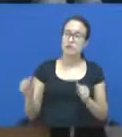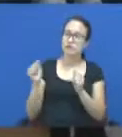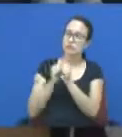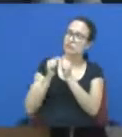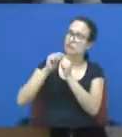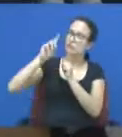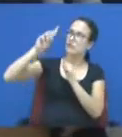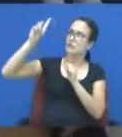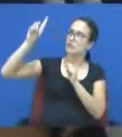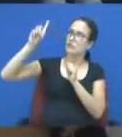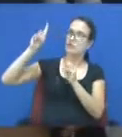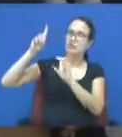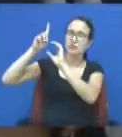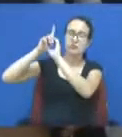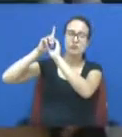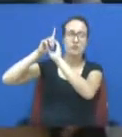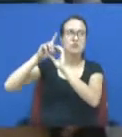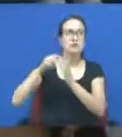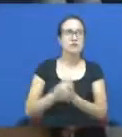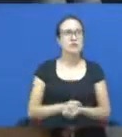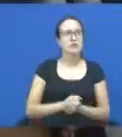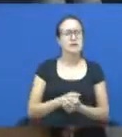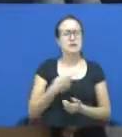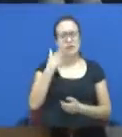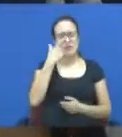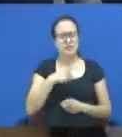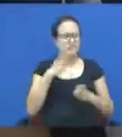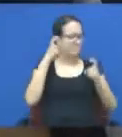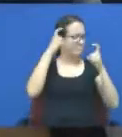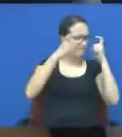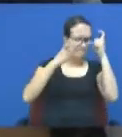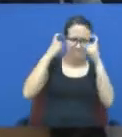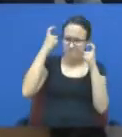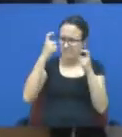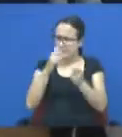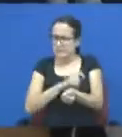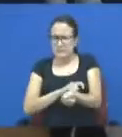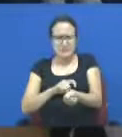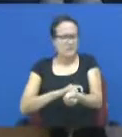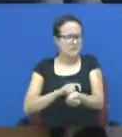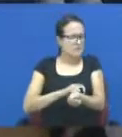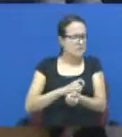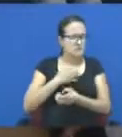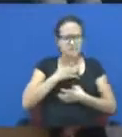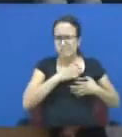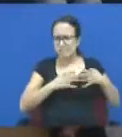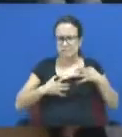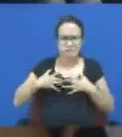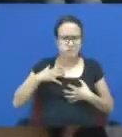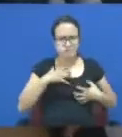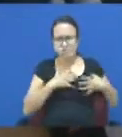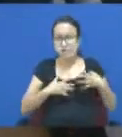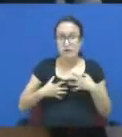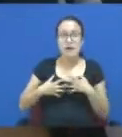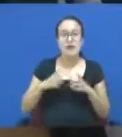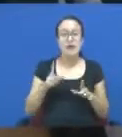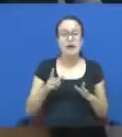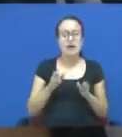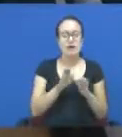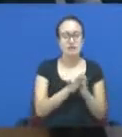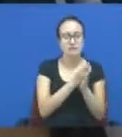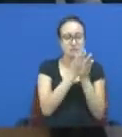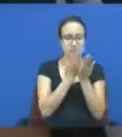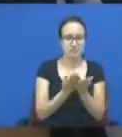às portas do desespero. A aflição de Lutero somente cessou quando encontrou na Bíblia